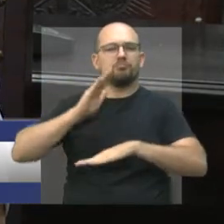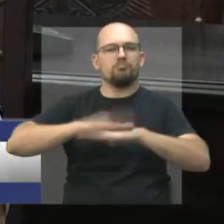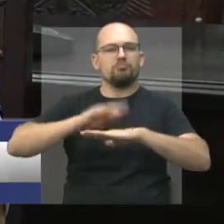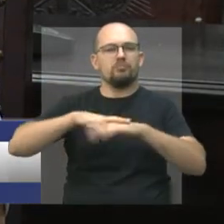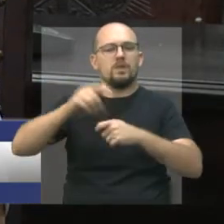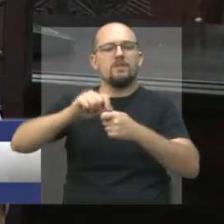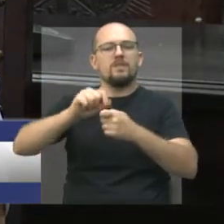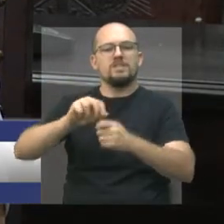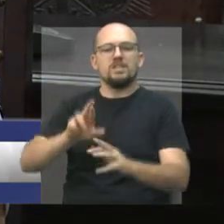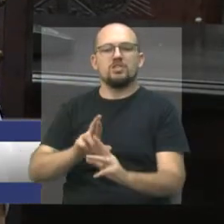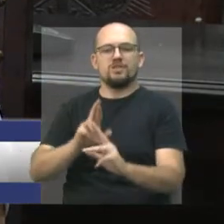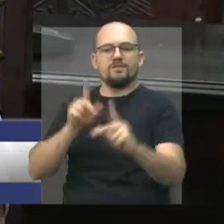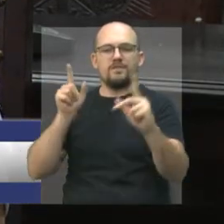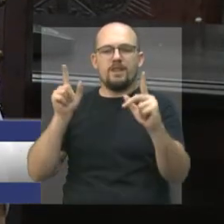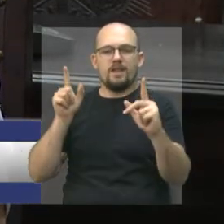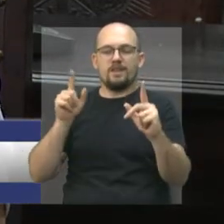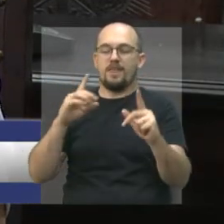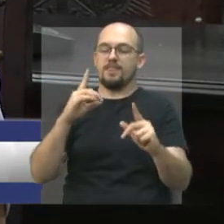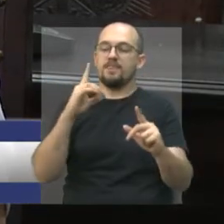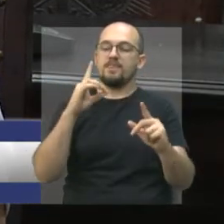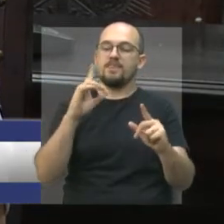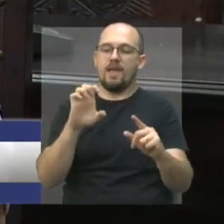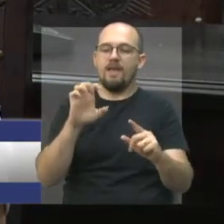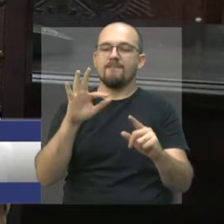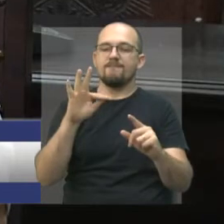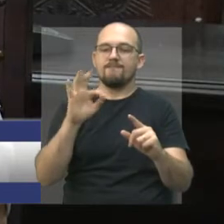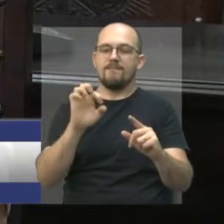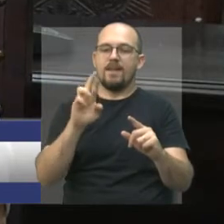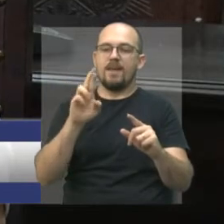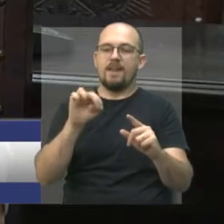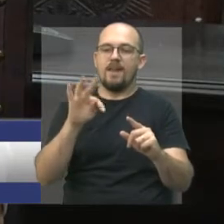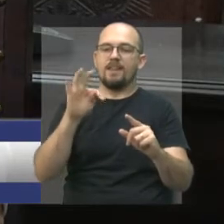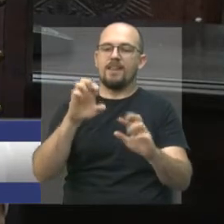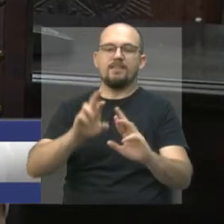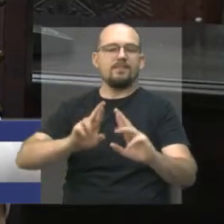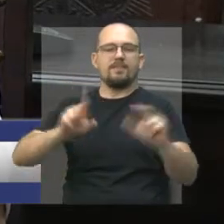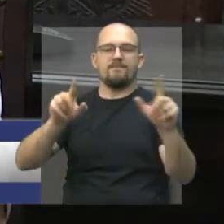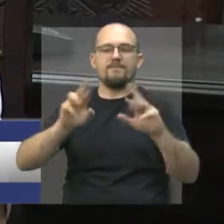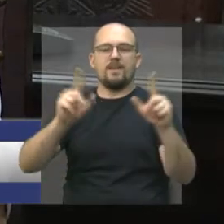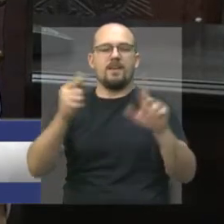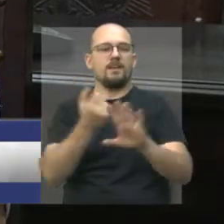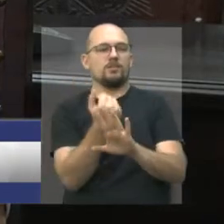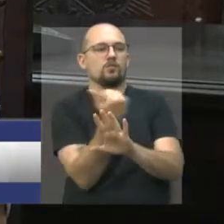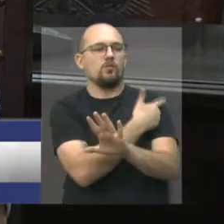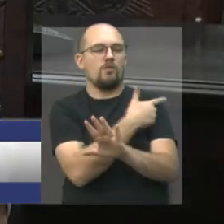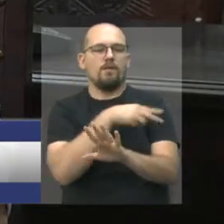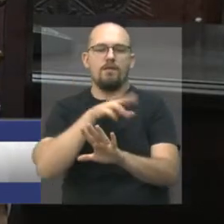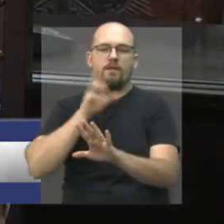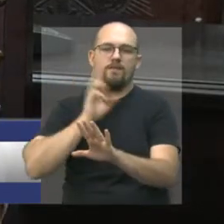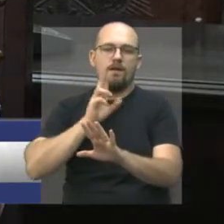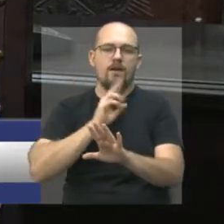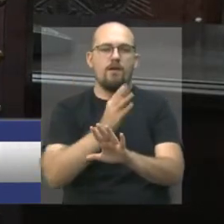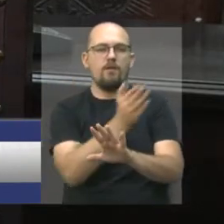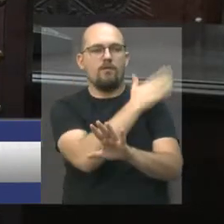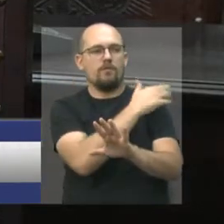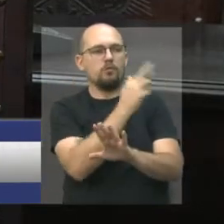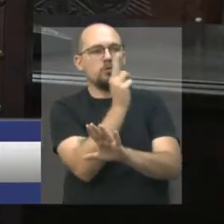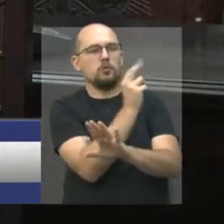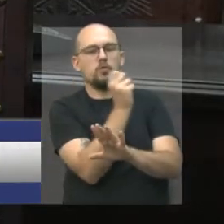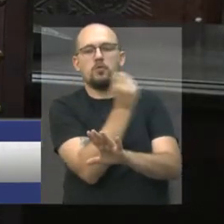não diferente, mas diferente da que vinha do mandato passado. E o que me chama a atenção, vereador,